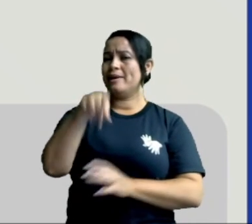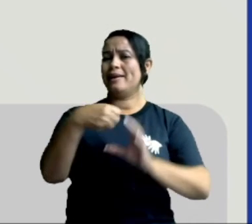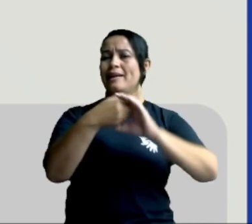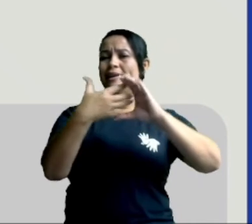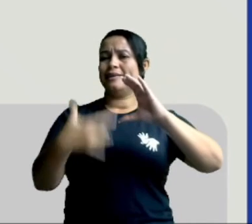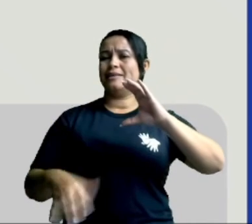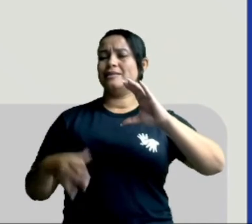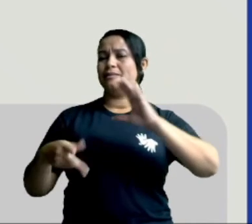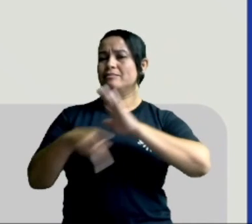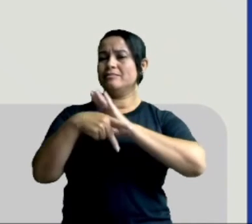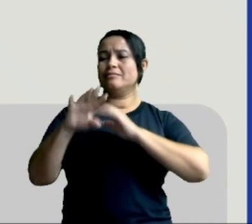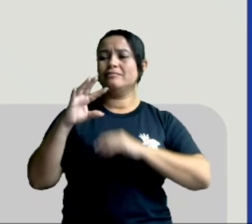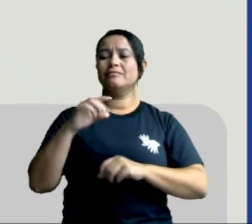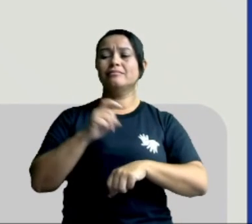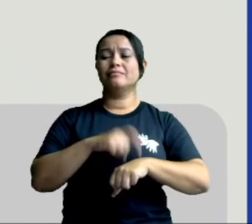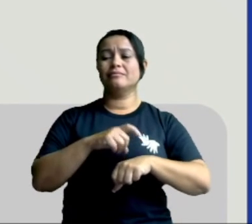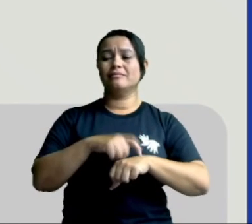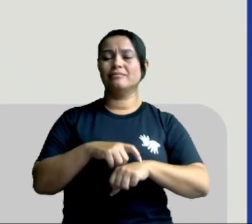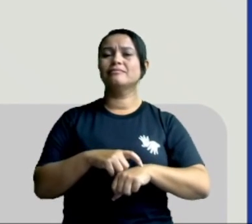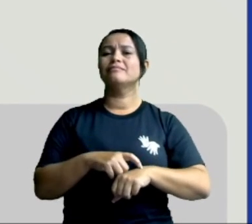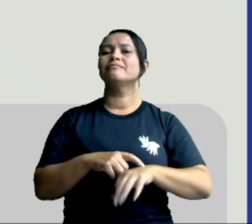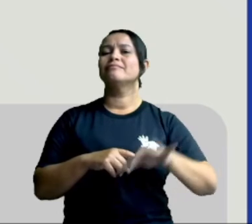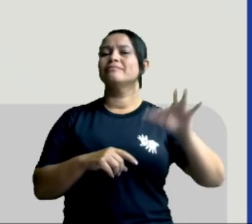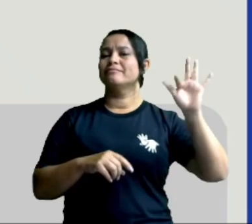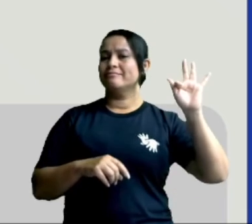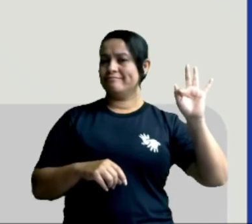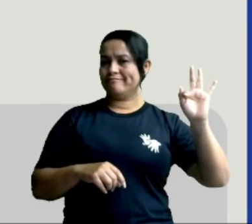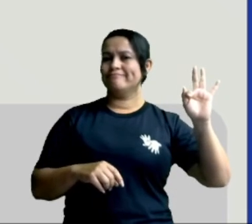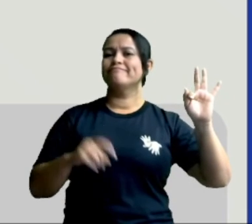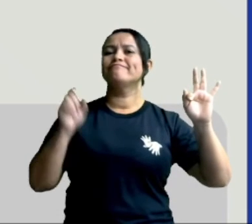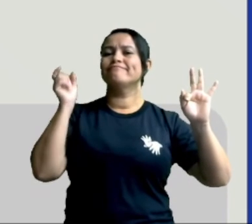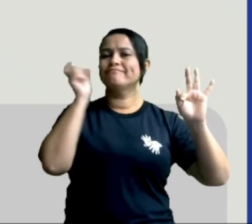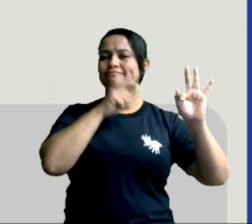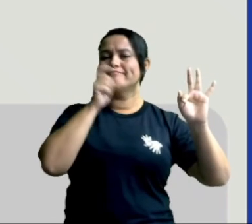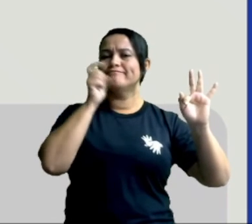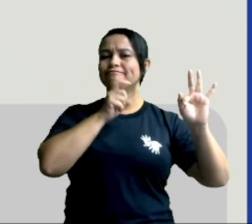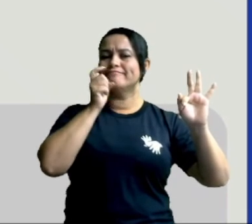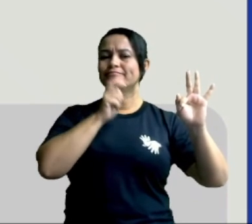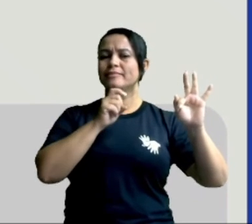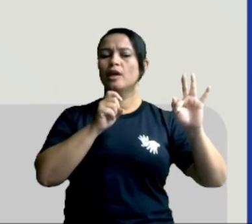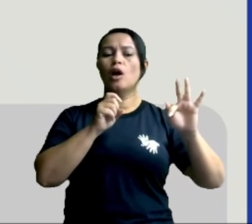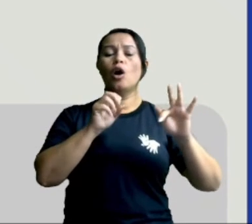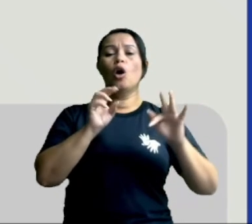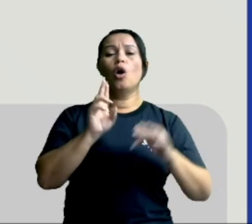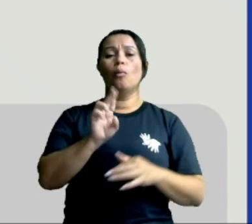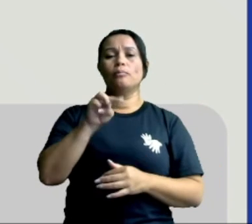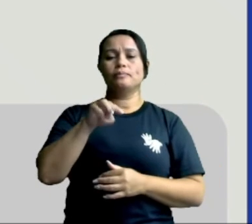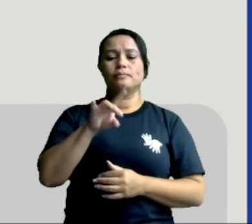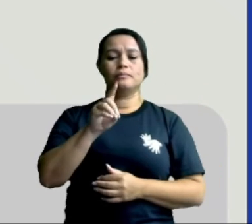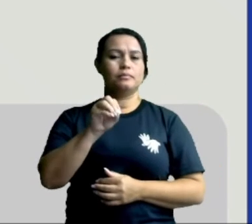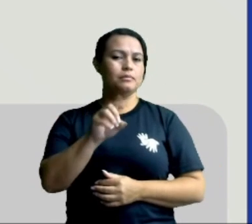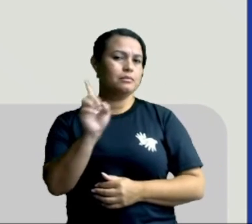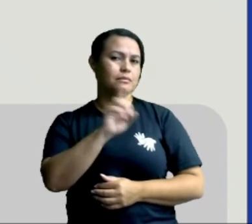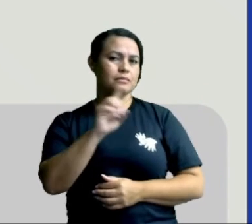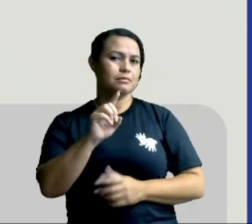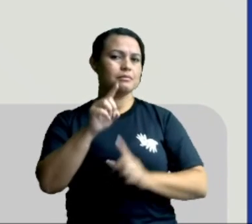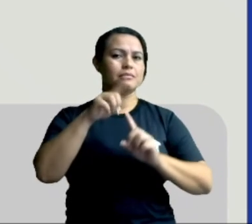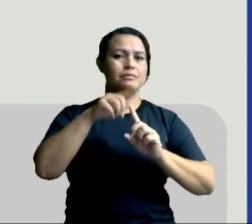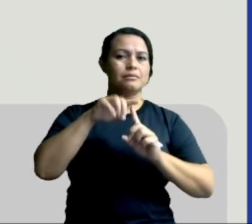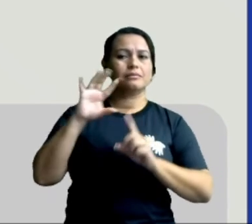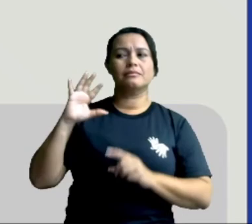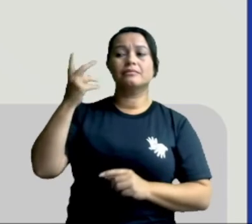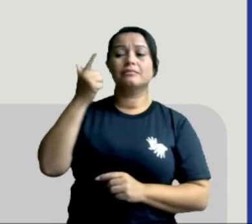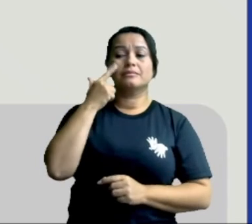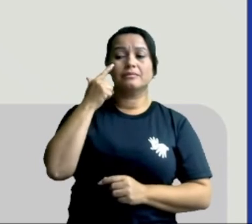característica do Tempo vamos ver tá falso né úmido não é tipo de clima